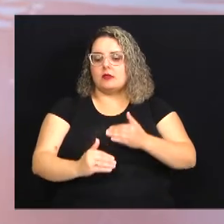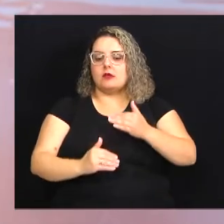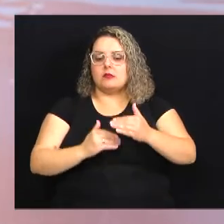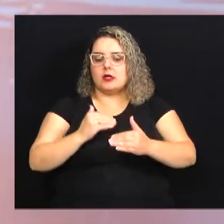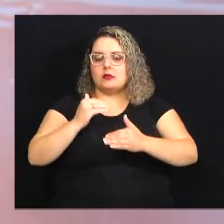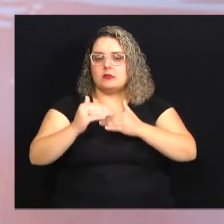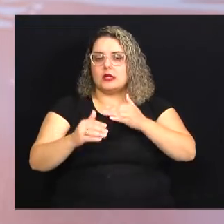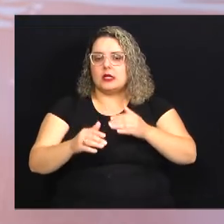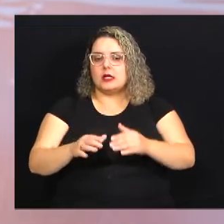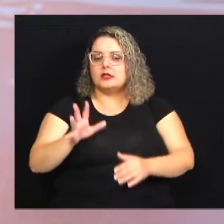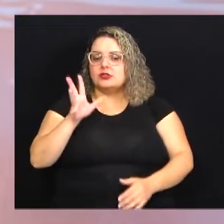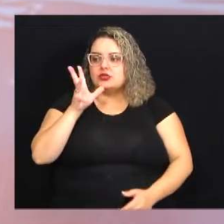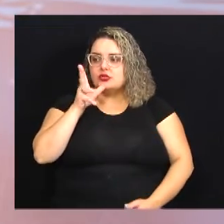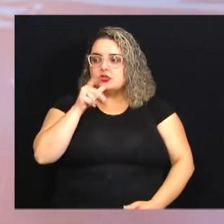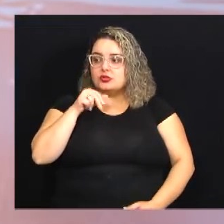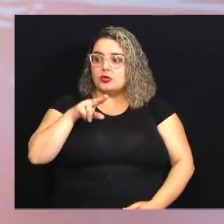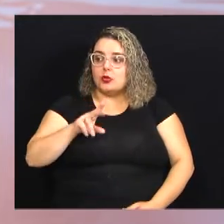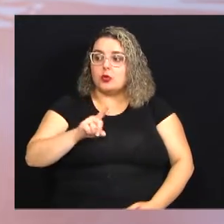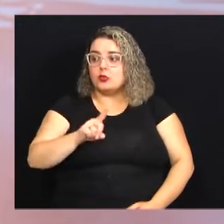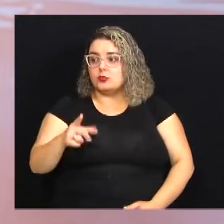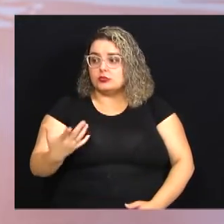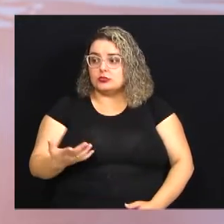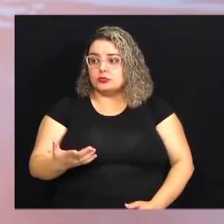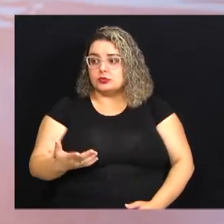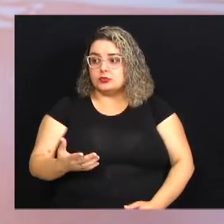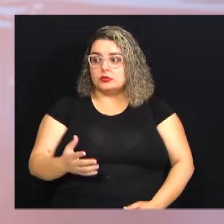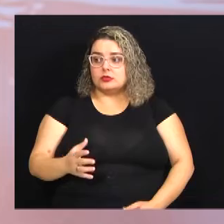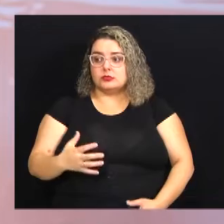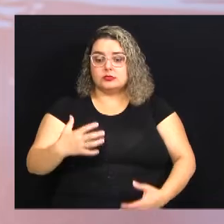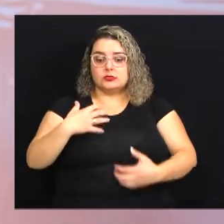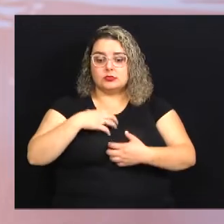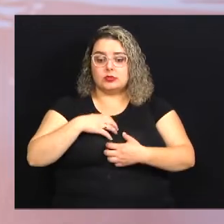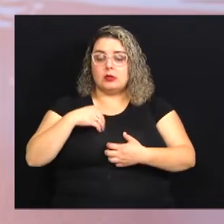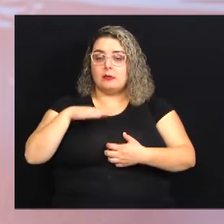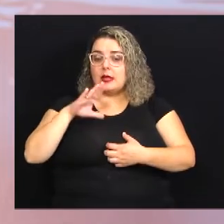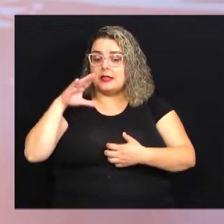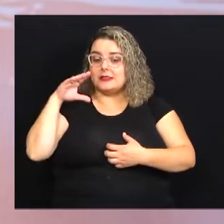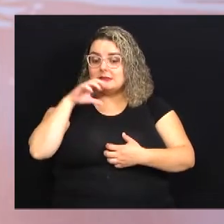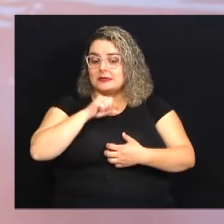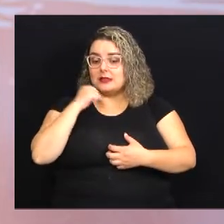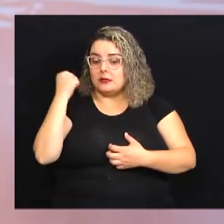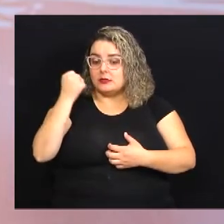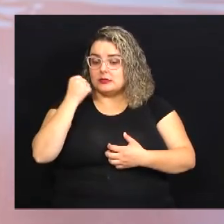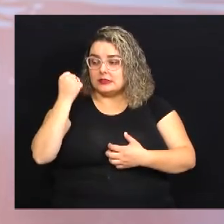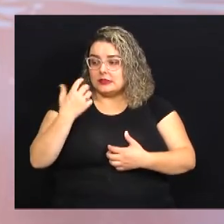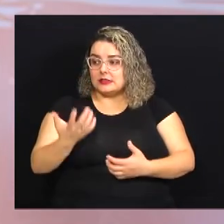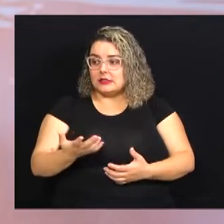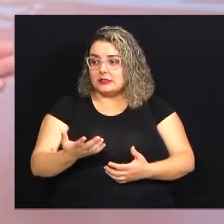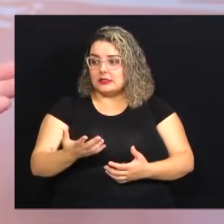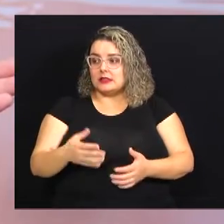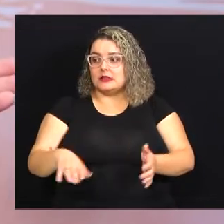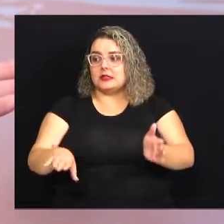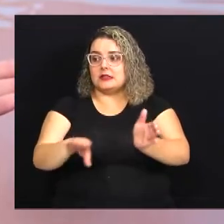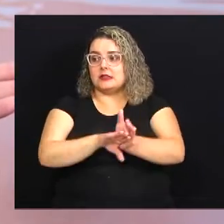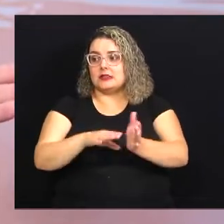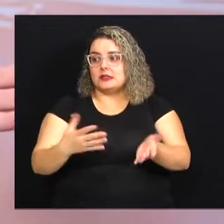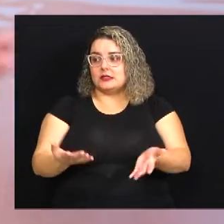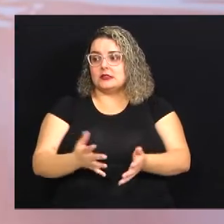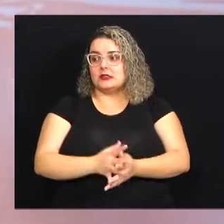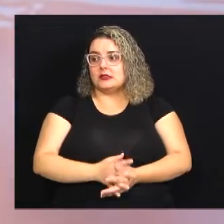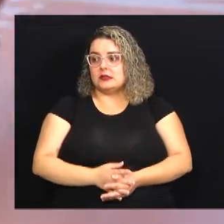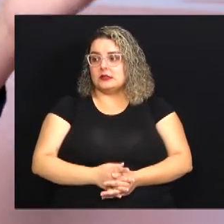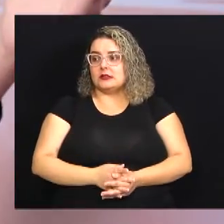de maneira lenta ou não? Quando vê os sintomas estão cada vez mais agressivos, ela chega a